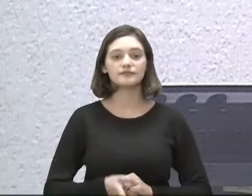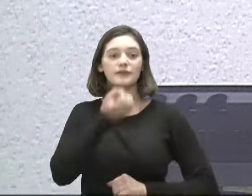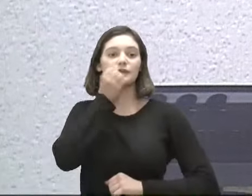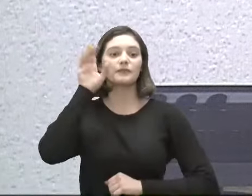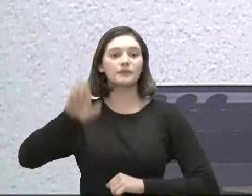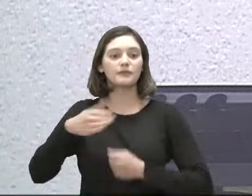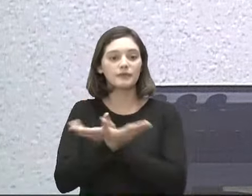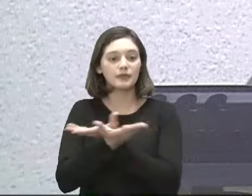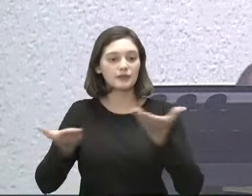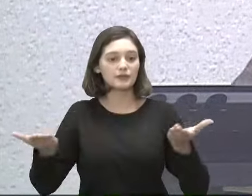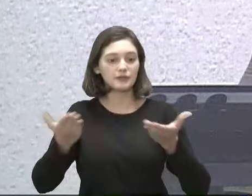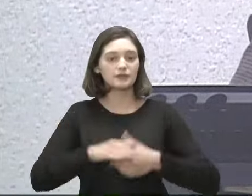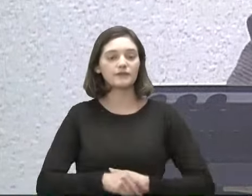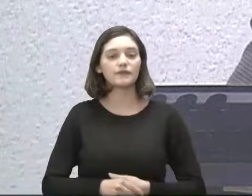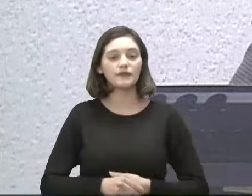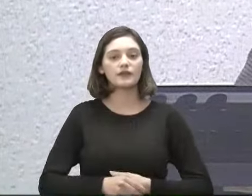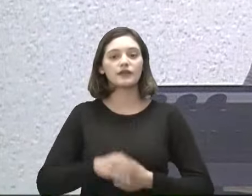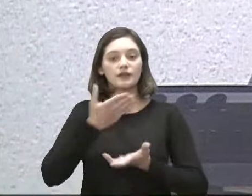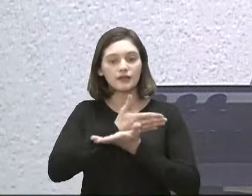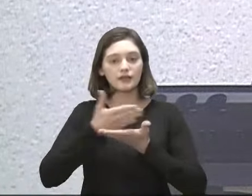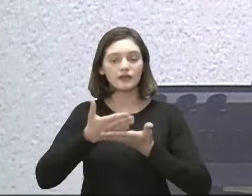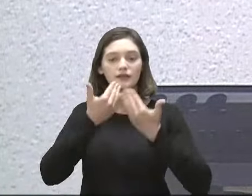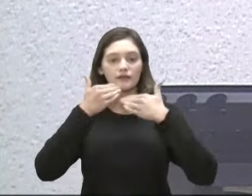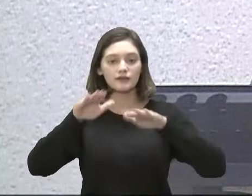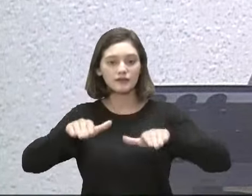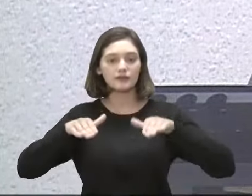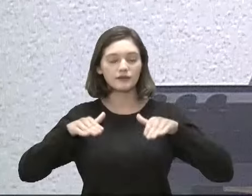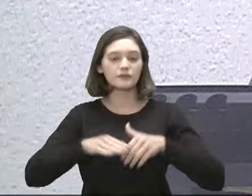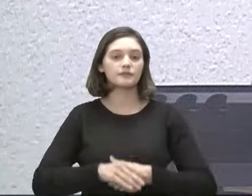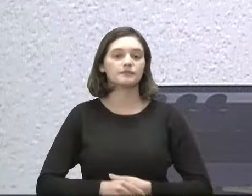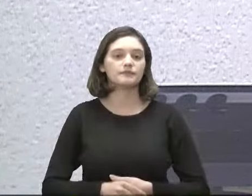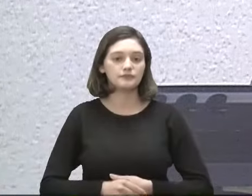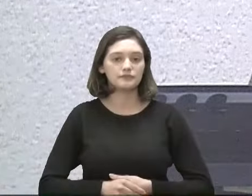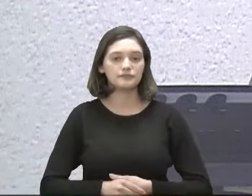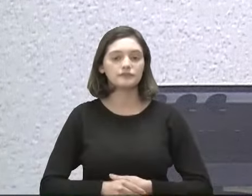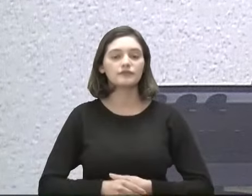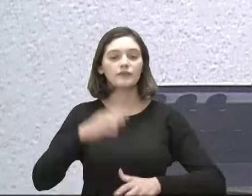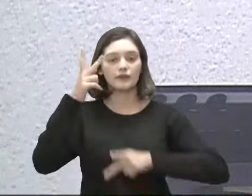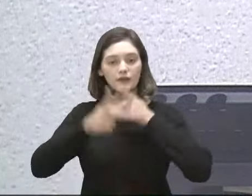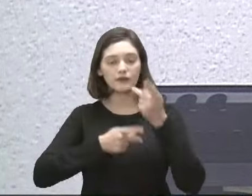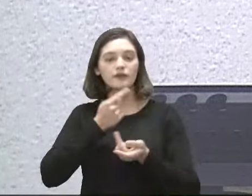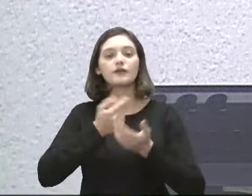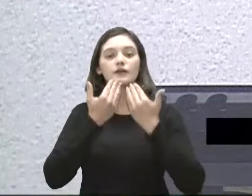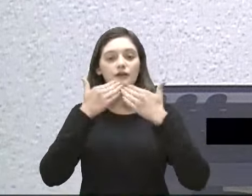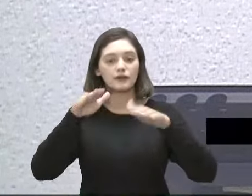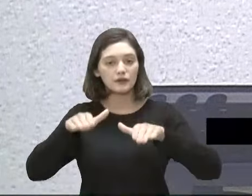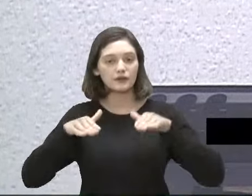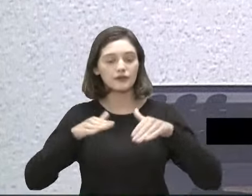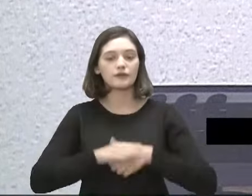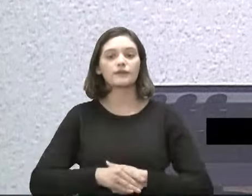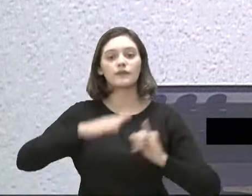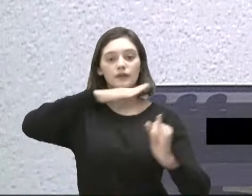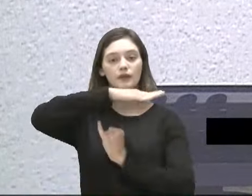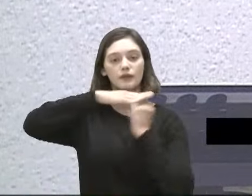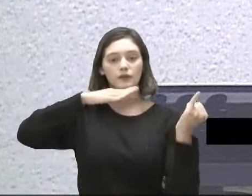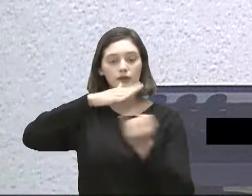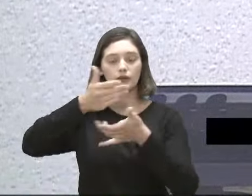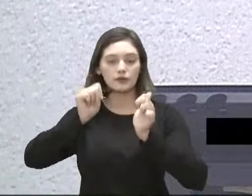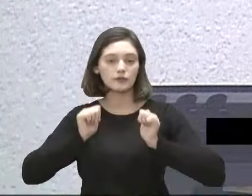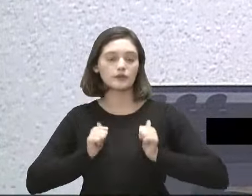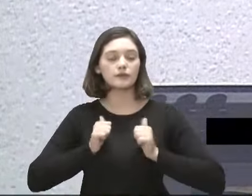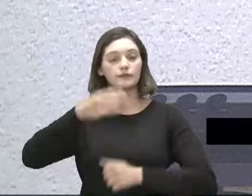Boa tarde a todos. Declaro esta audiência pública para que... Declaro aberta esta audiência pública para que o Instituto de Previdência do